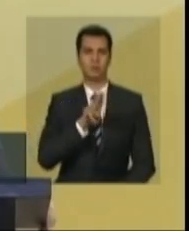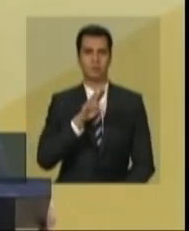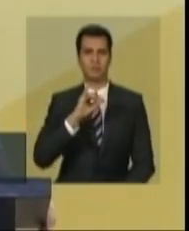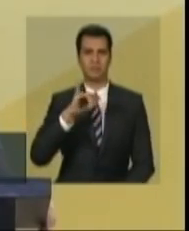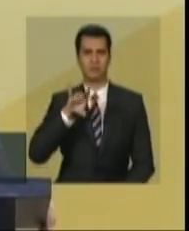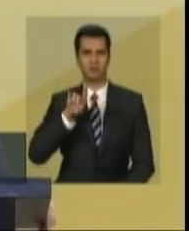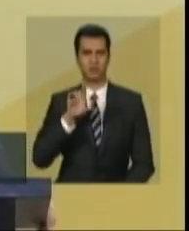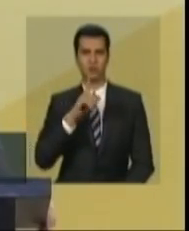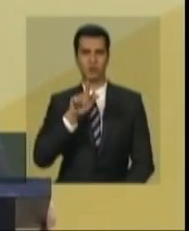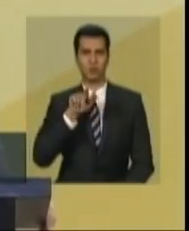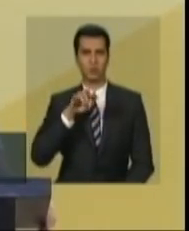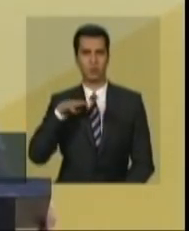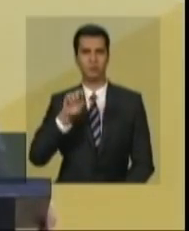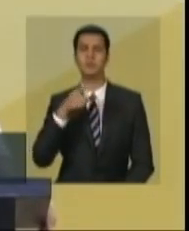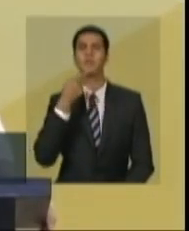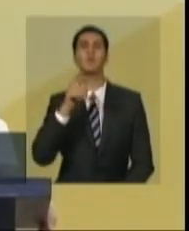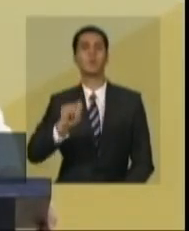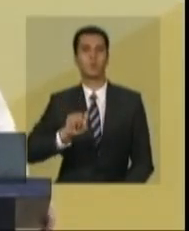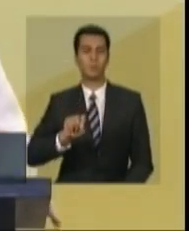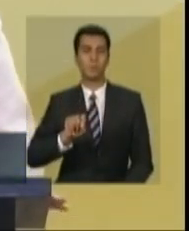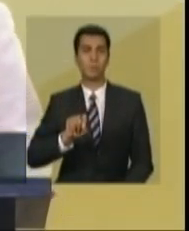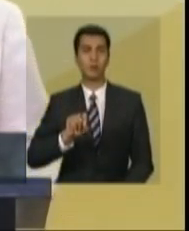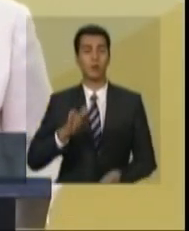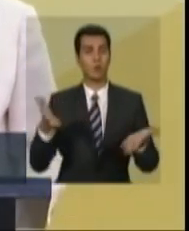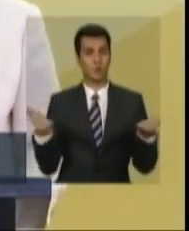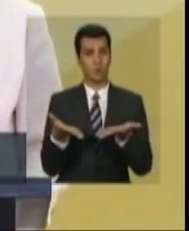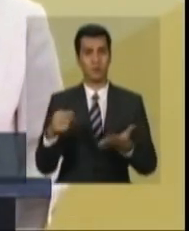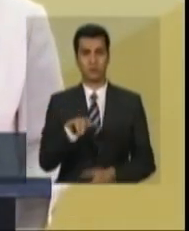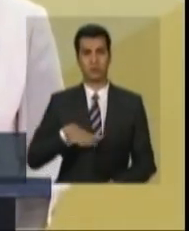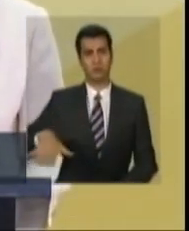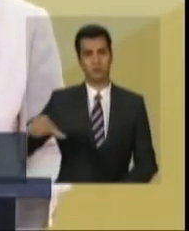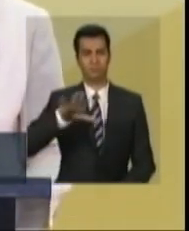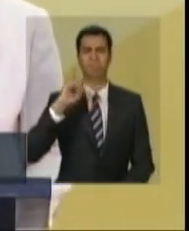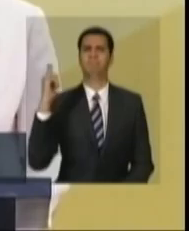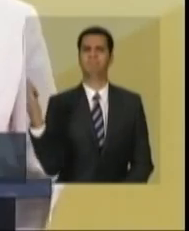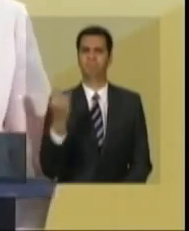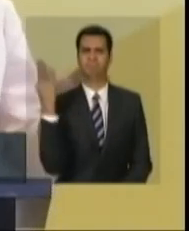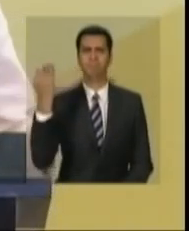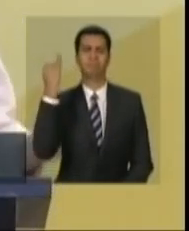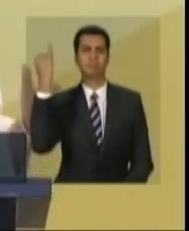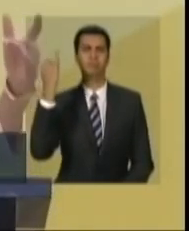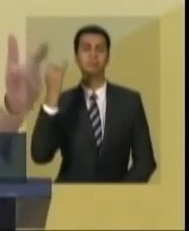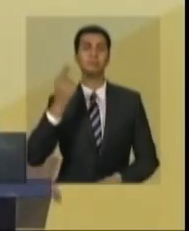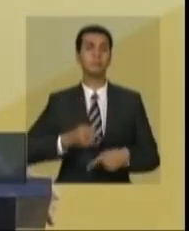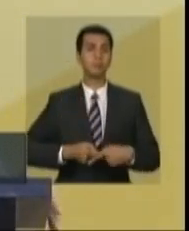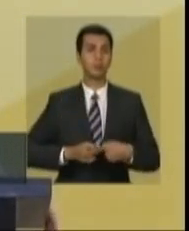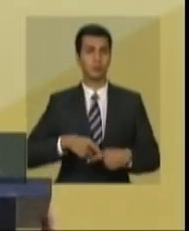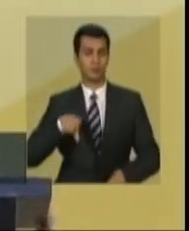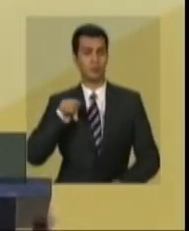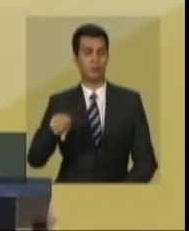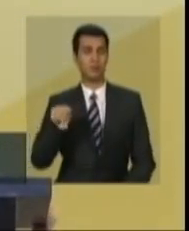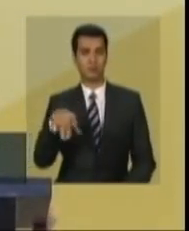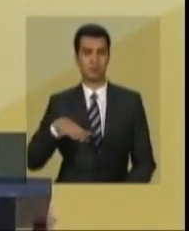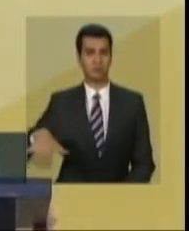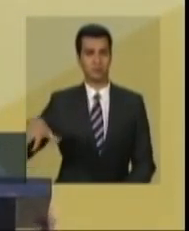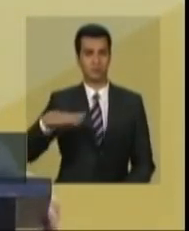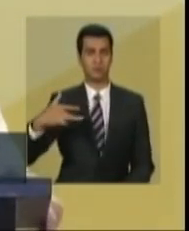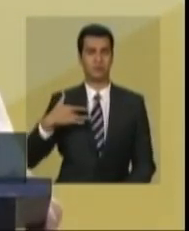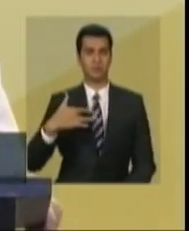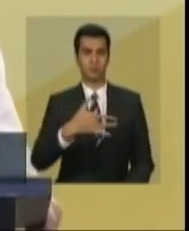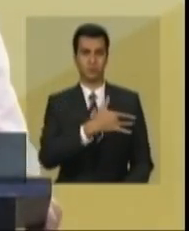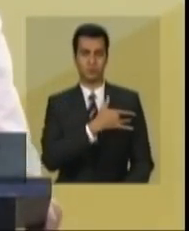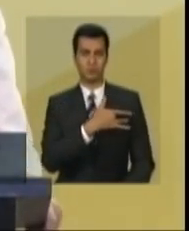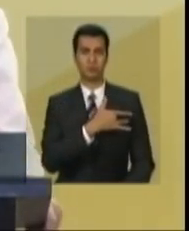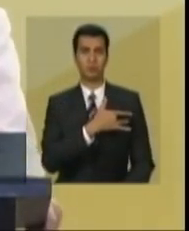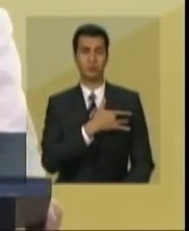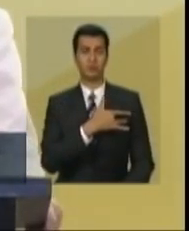dos setores mais decisivos, não só do ponto de vista da realidade, mas do ponto